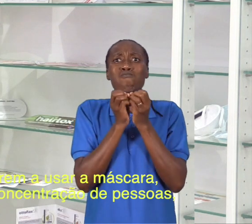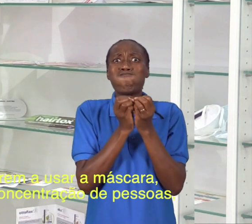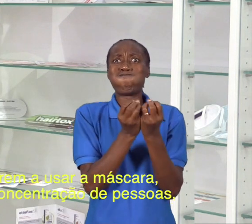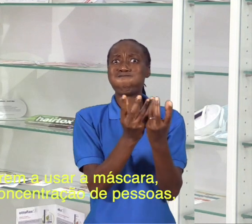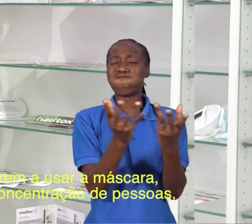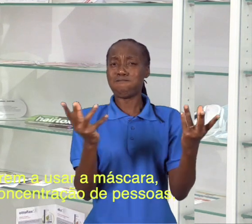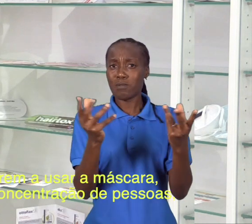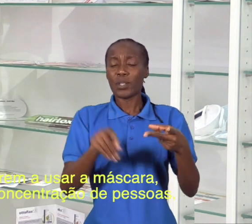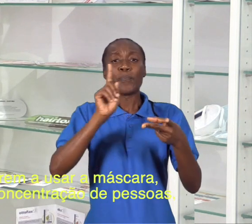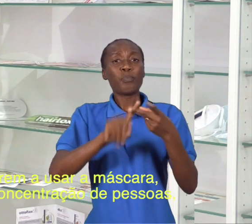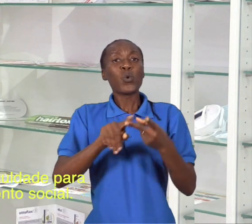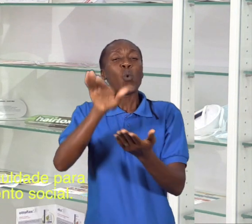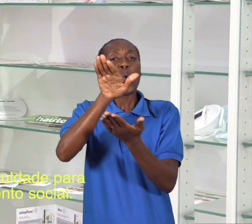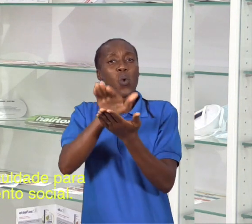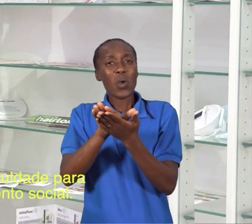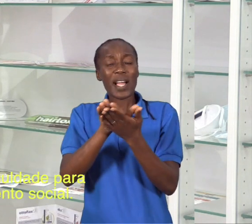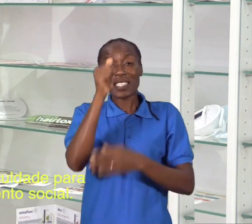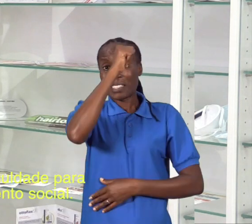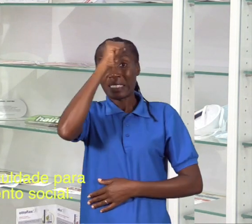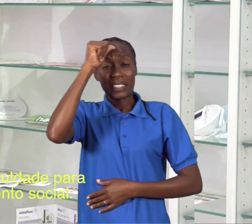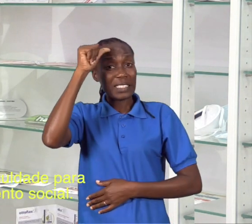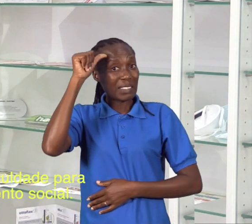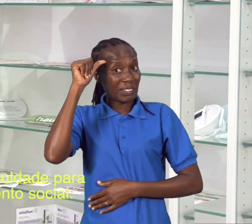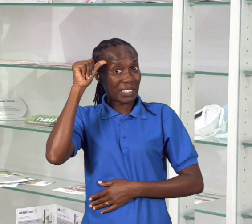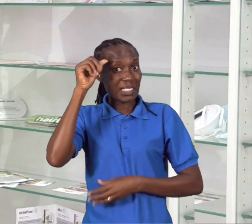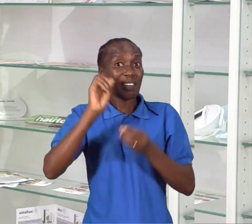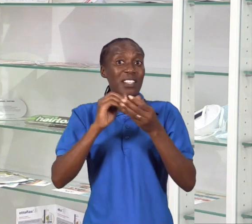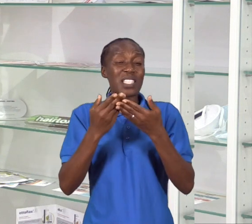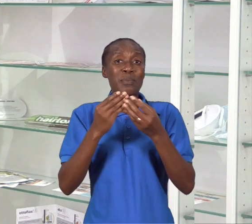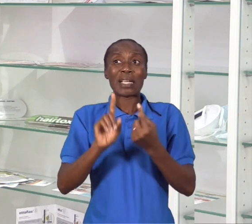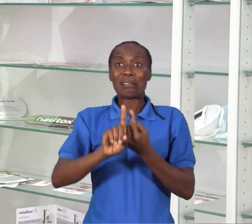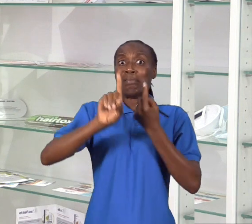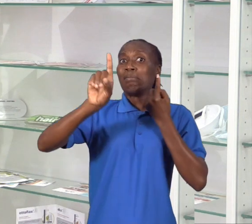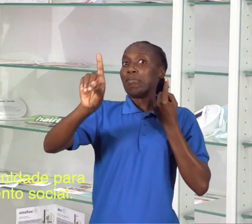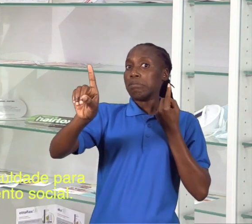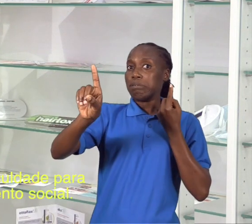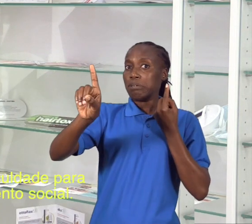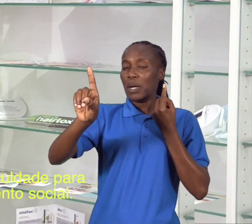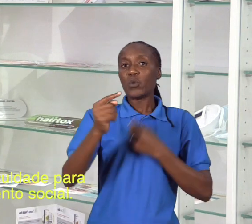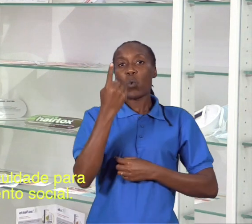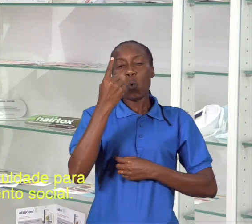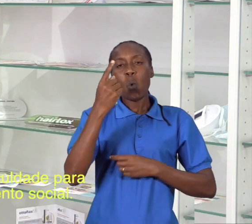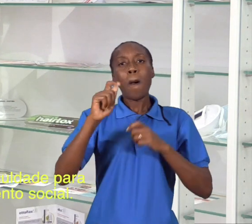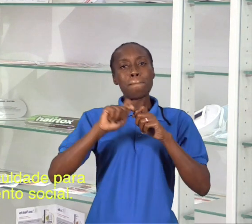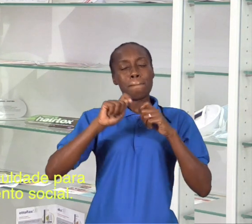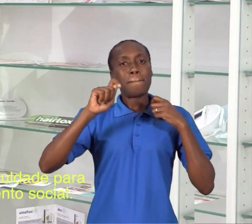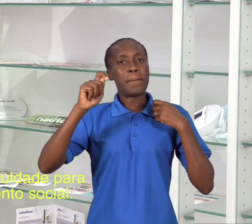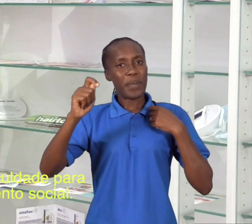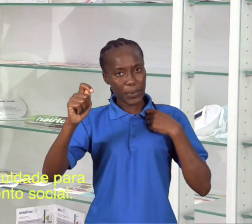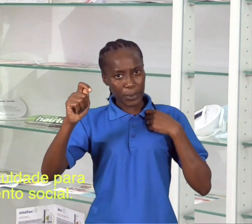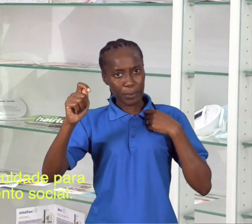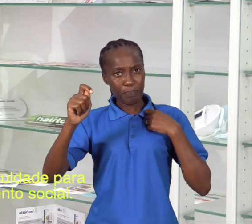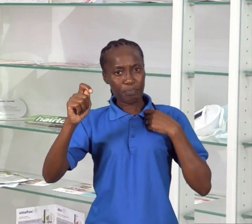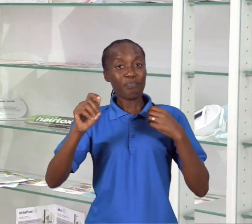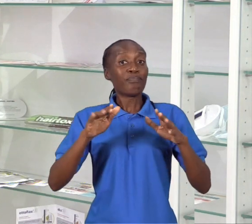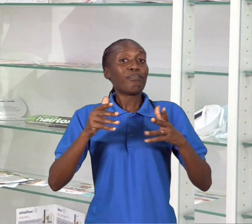tem muita aglomeração de pessoas, em locais onde há muita dificuldade para cumprir-se aquilo que é o distanciamento social de pelo menos um